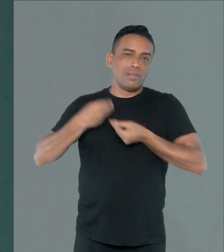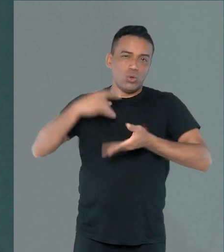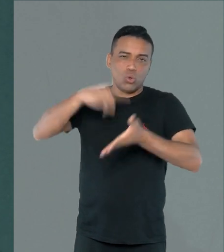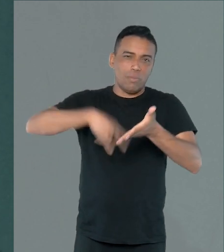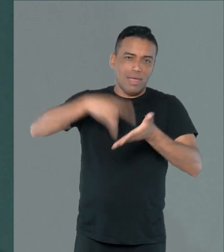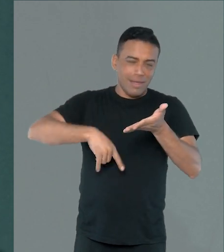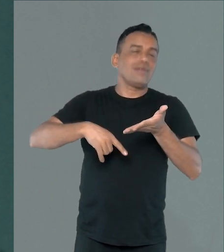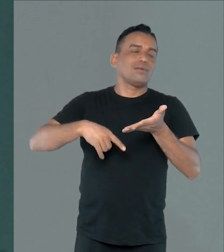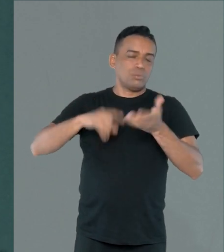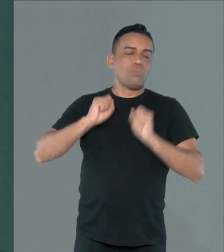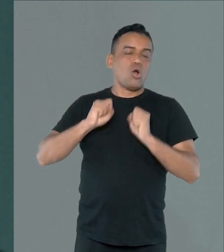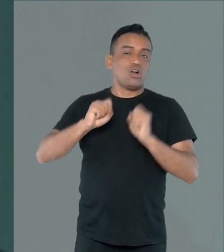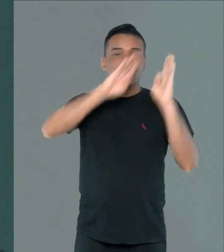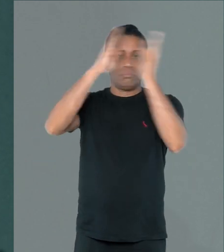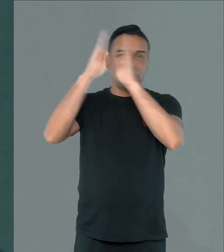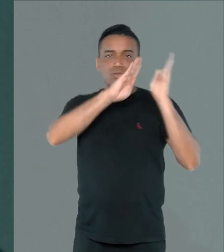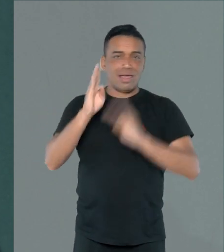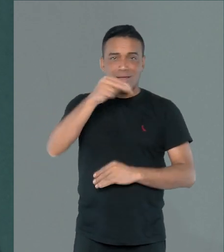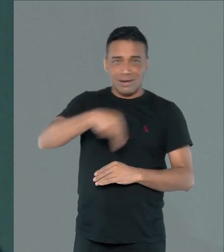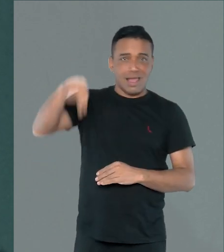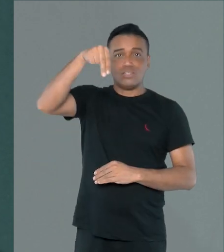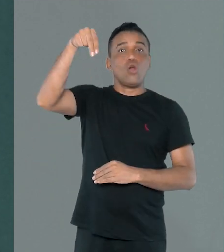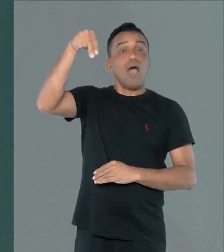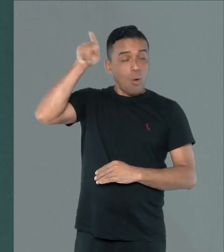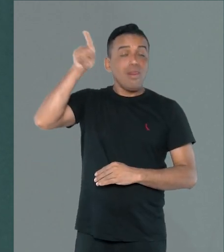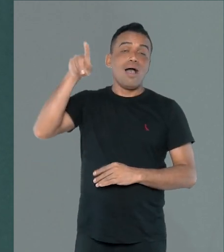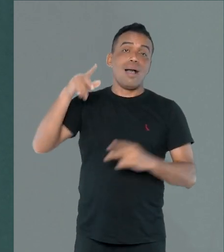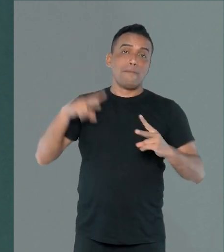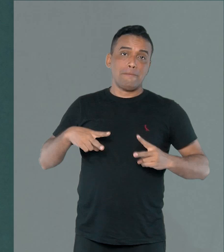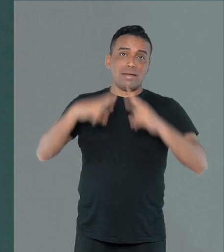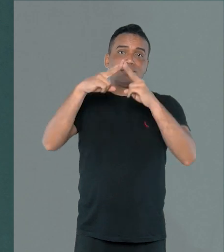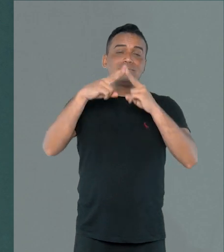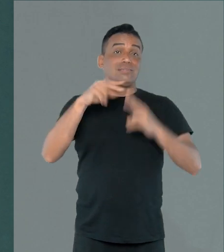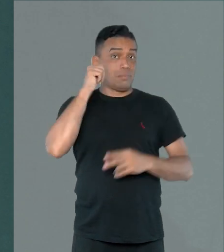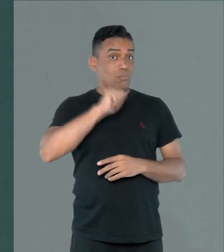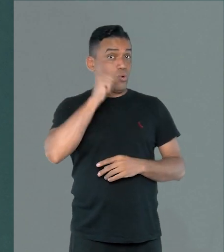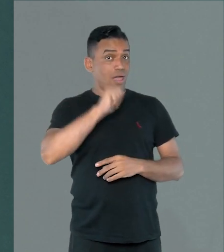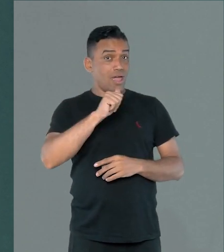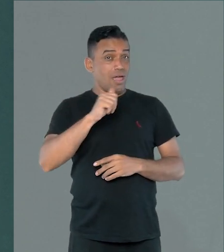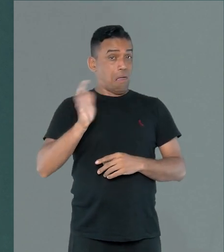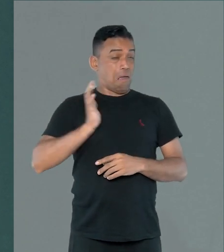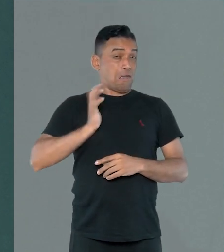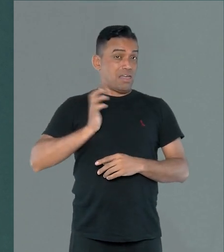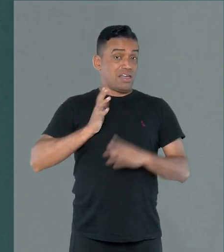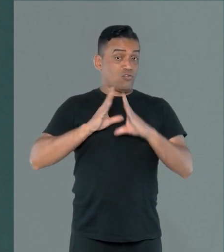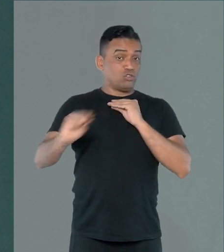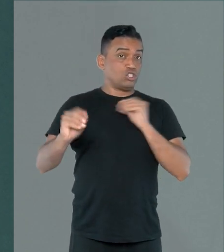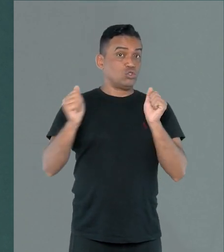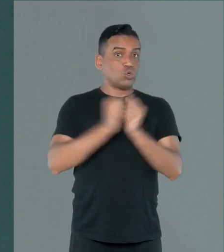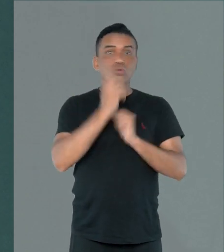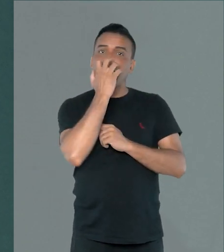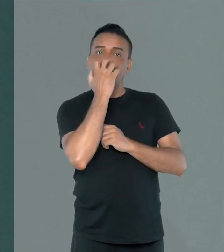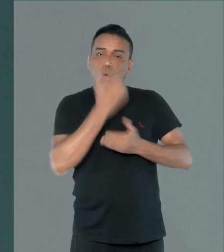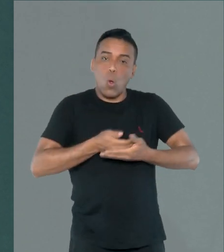né? Então, desde a madame fugindo com o seu cachorrinho, né? As famílias pobres, nas